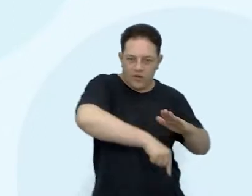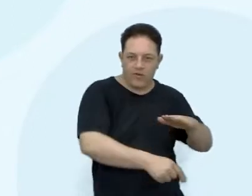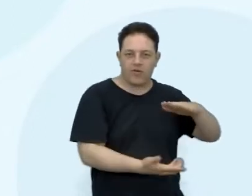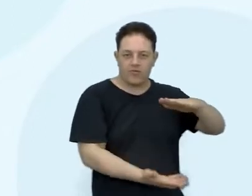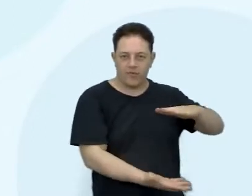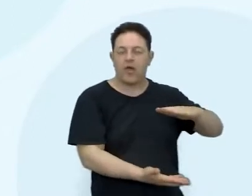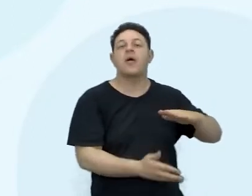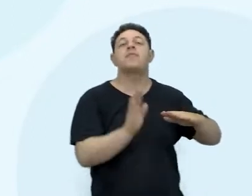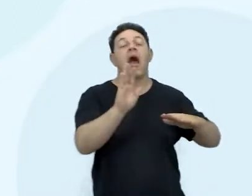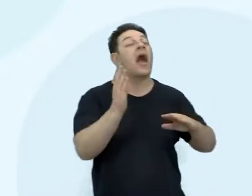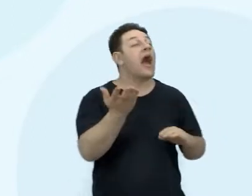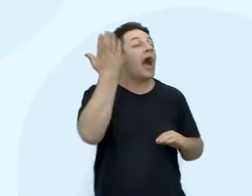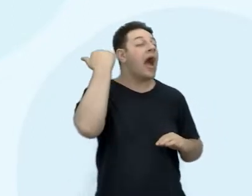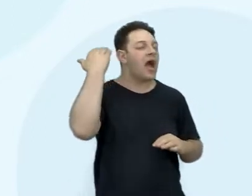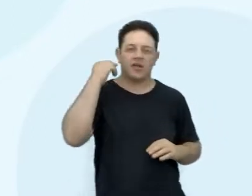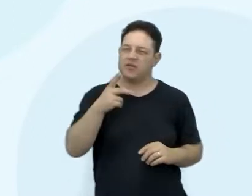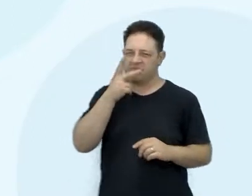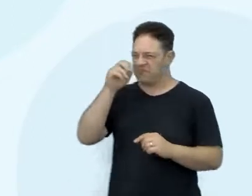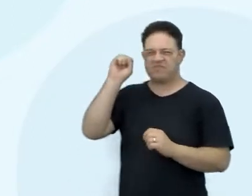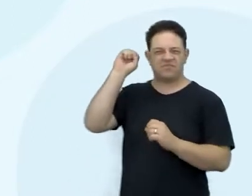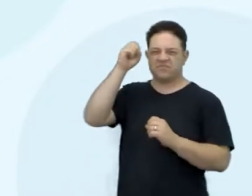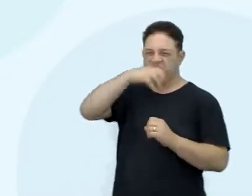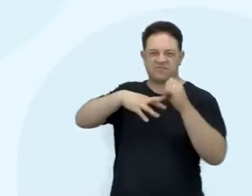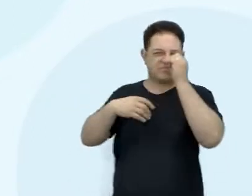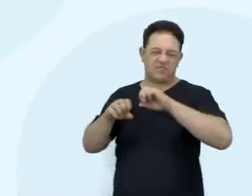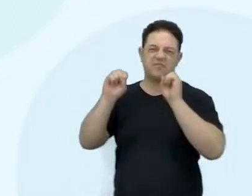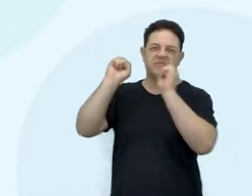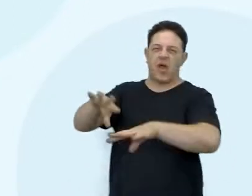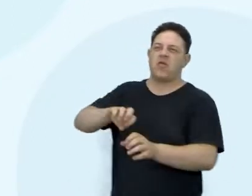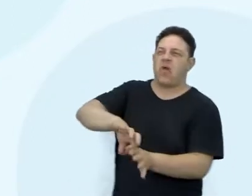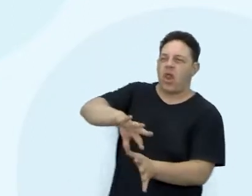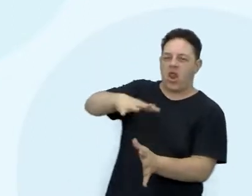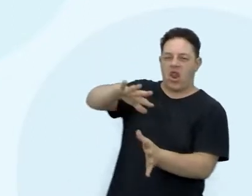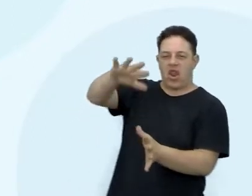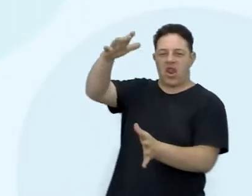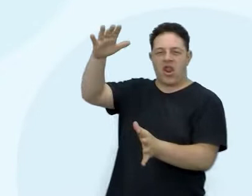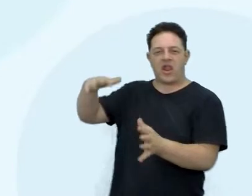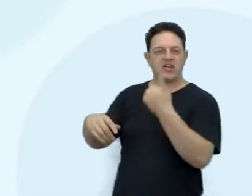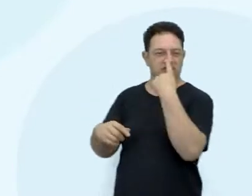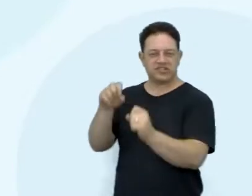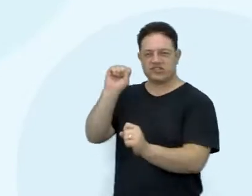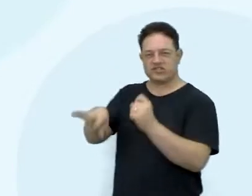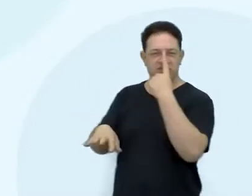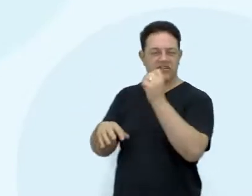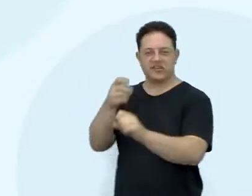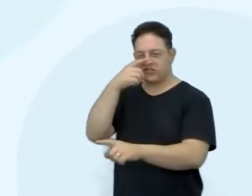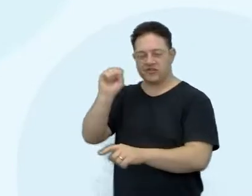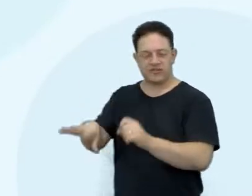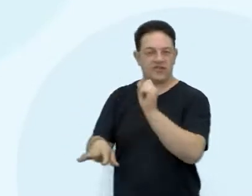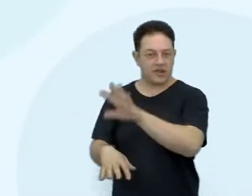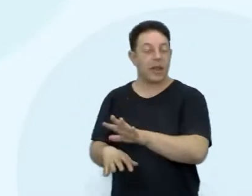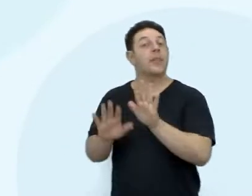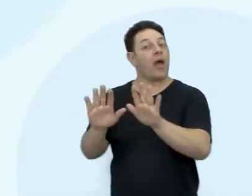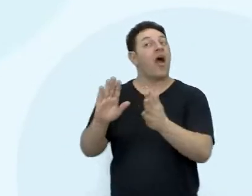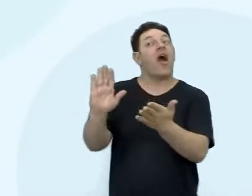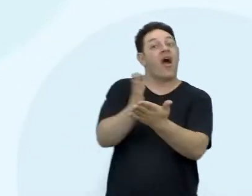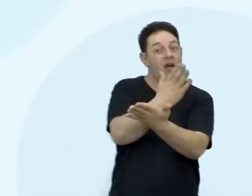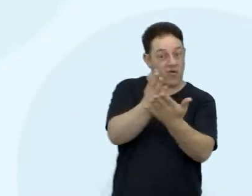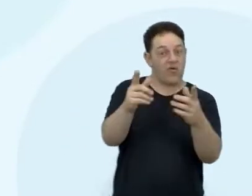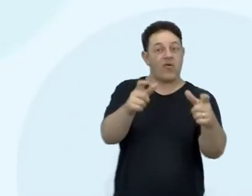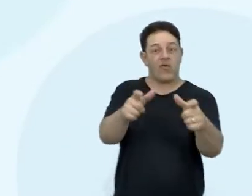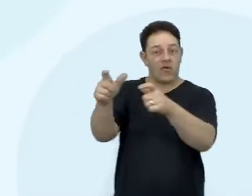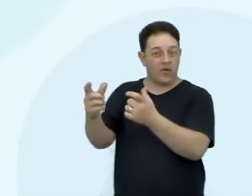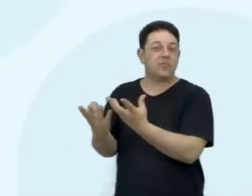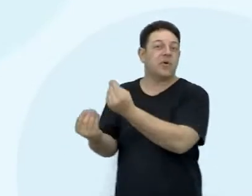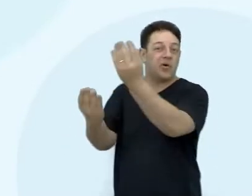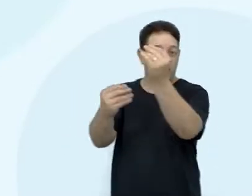normalmente lixões, né, e aterros controlados. No entanto, esses lixões, que ainda existem muito